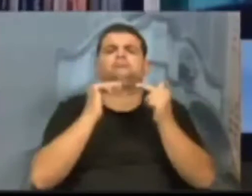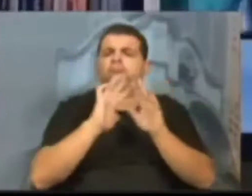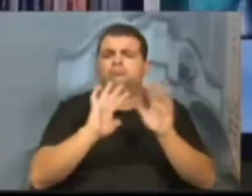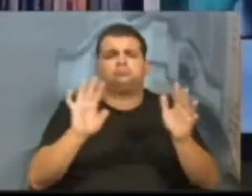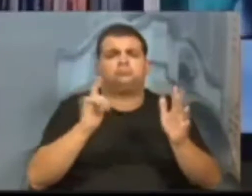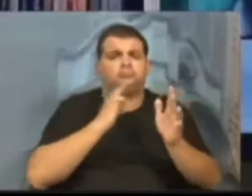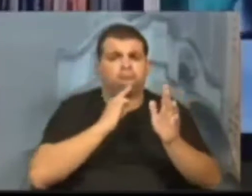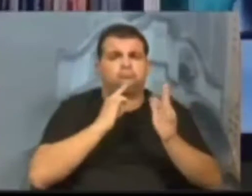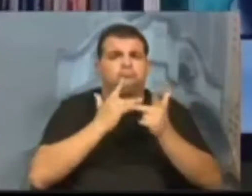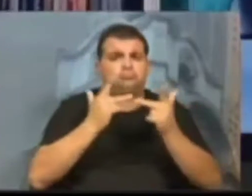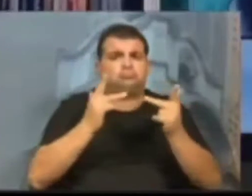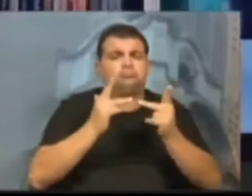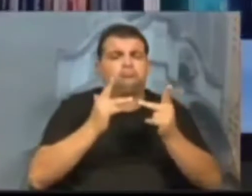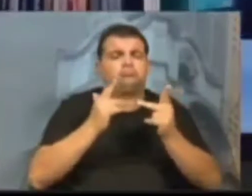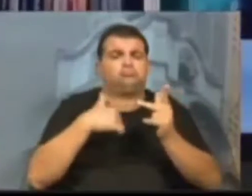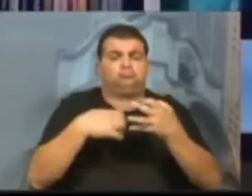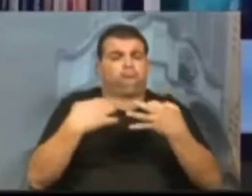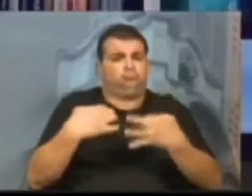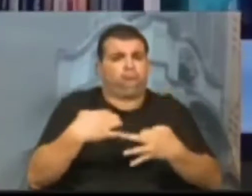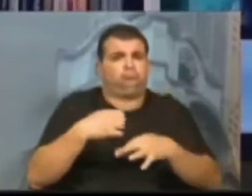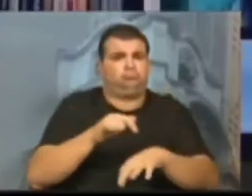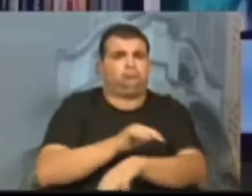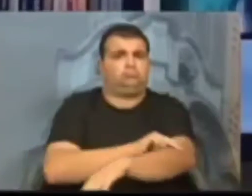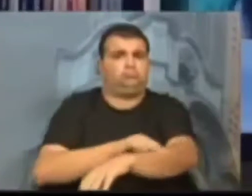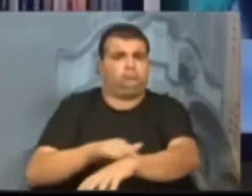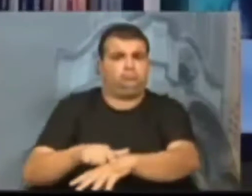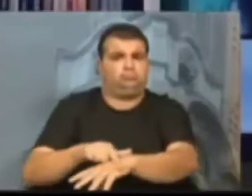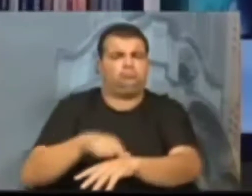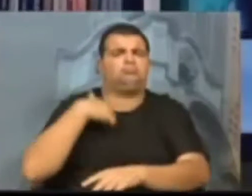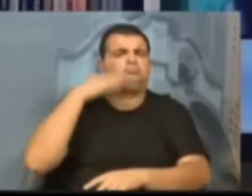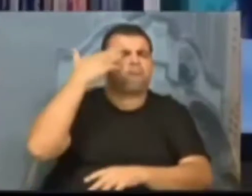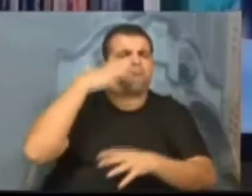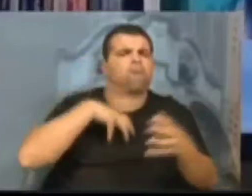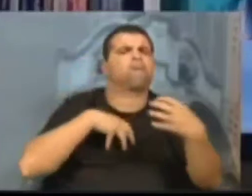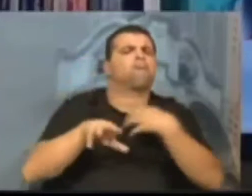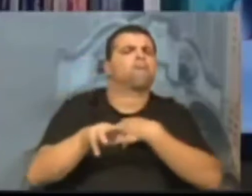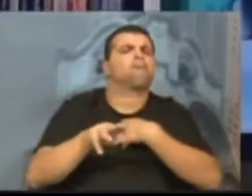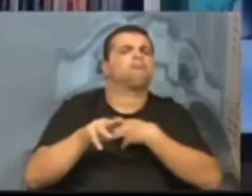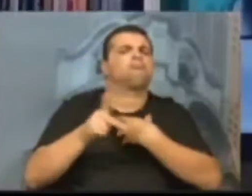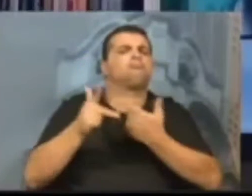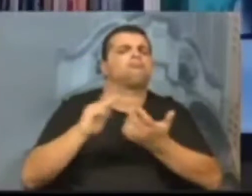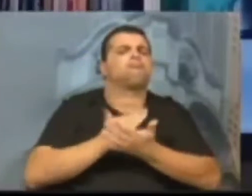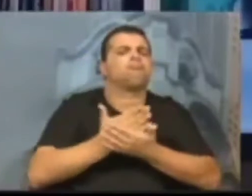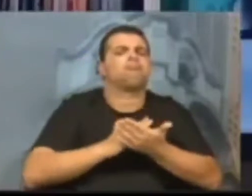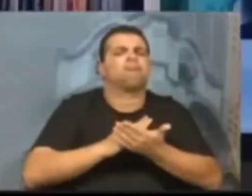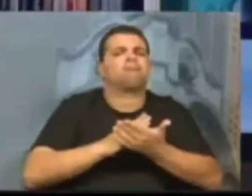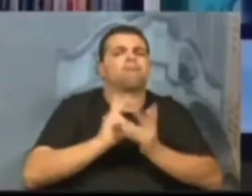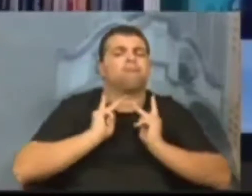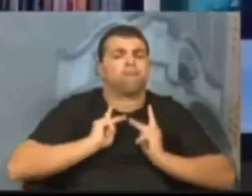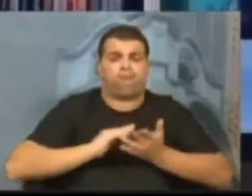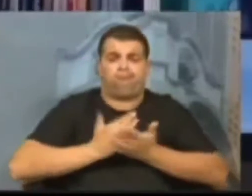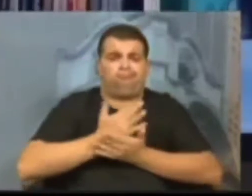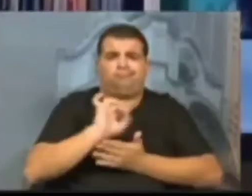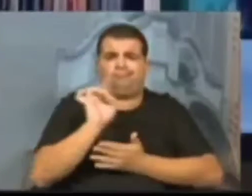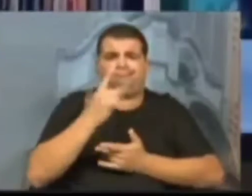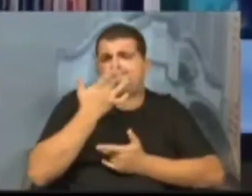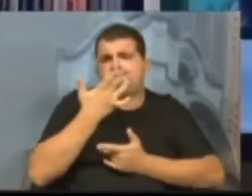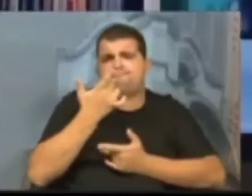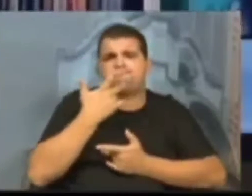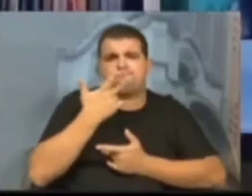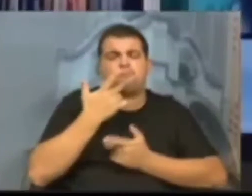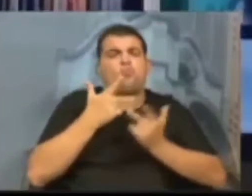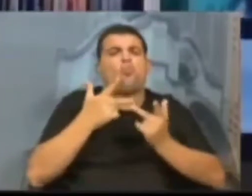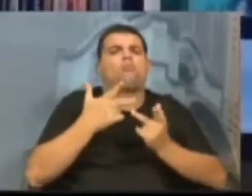a gente ter um mínimo de diplomacia, de consideração, de entender que aquilo machuca. Né? Para quem não é machucado é fácil dizer o que é o que